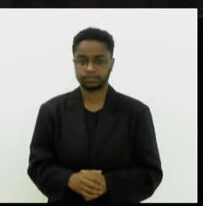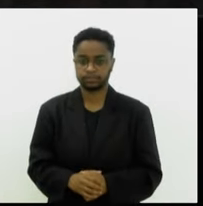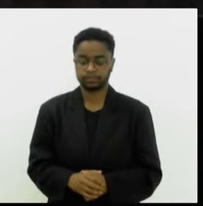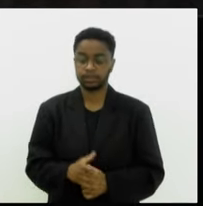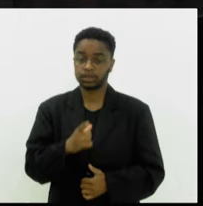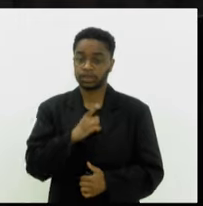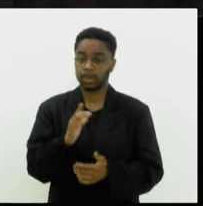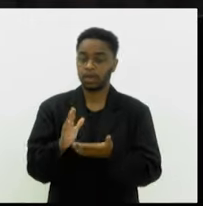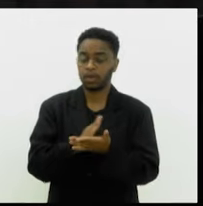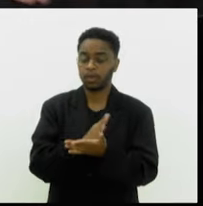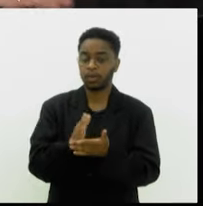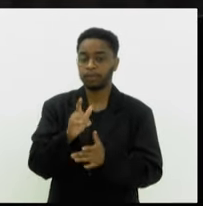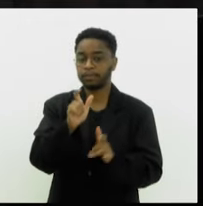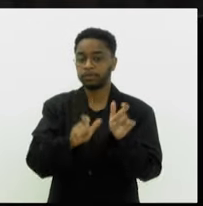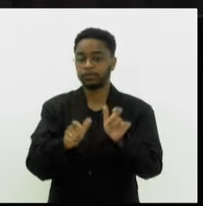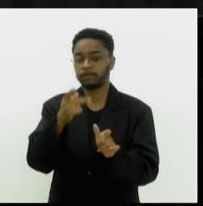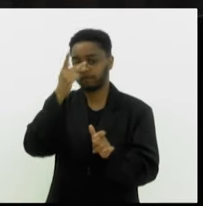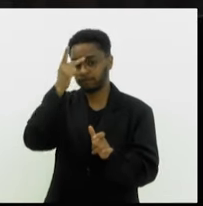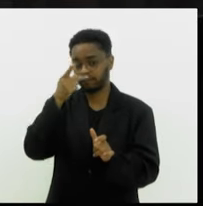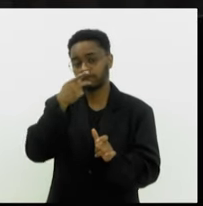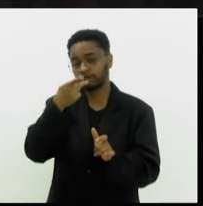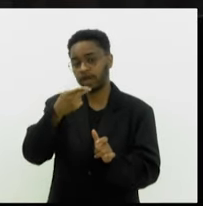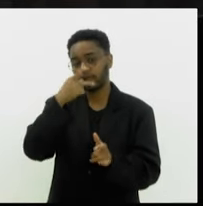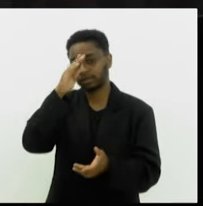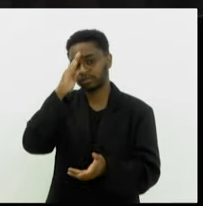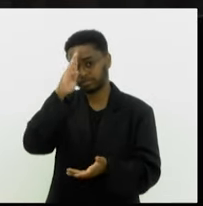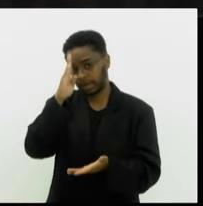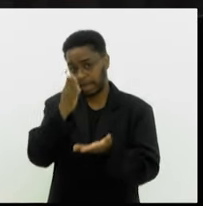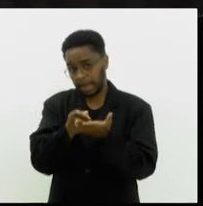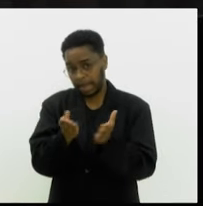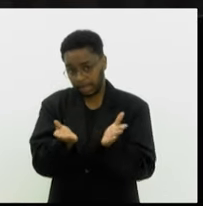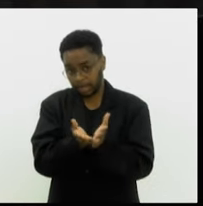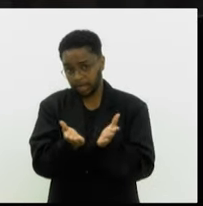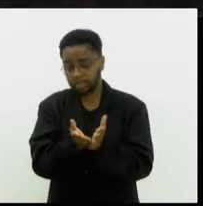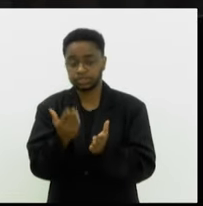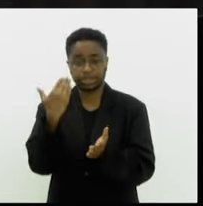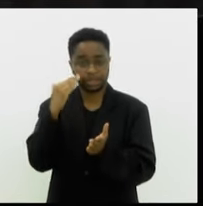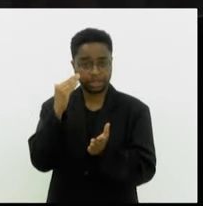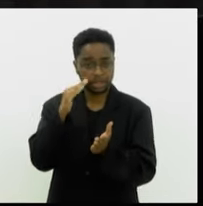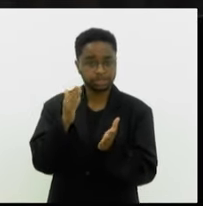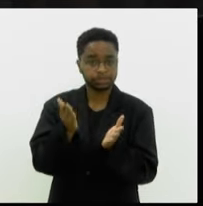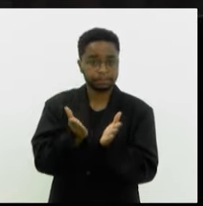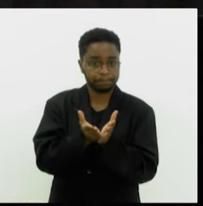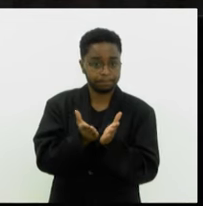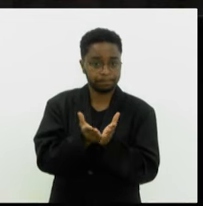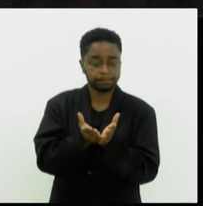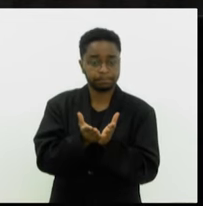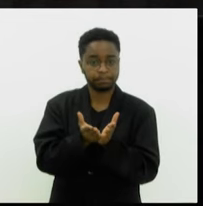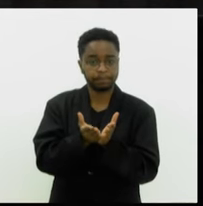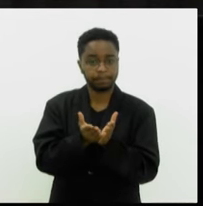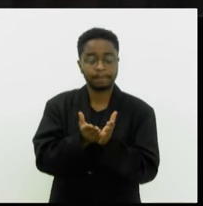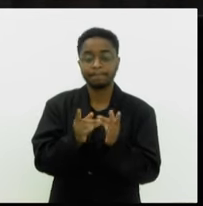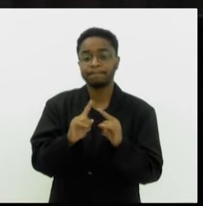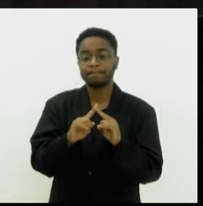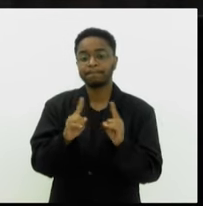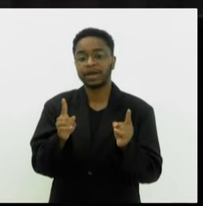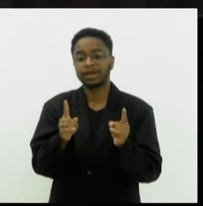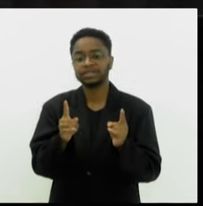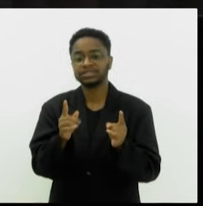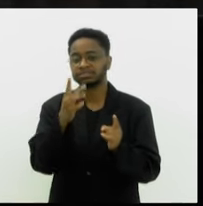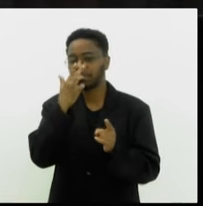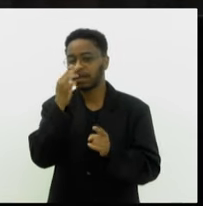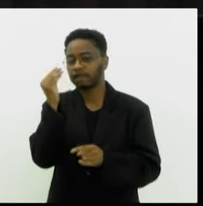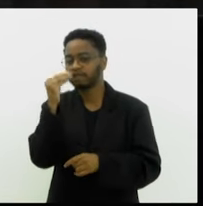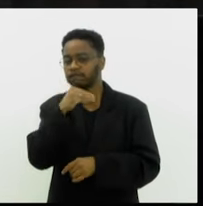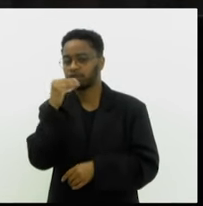que diz que é crente, diz que entende da Bíblia, mas se coloca numa posição muito